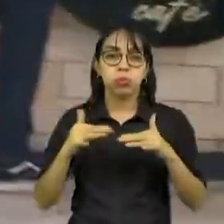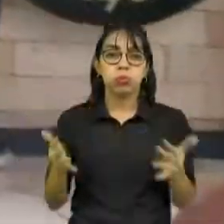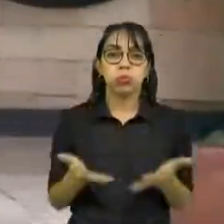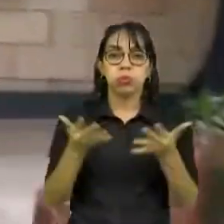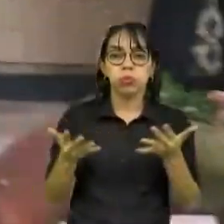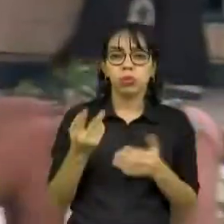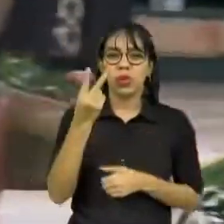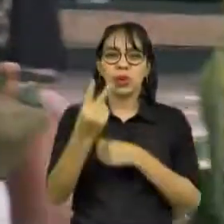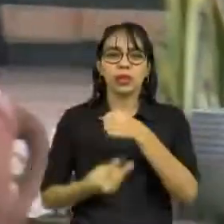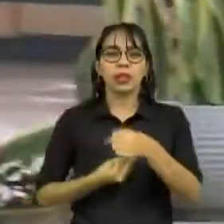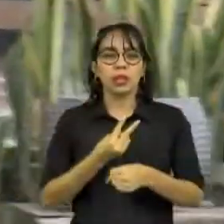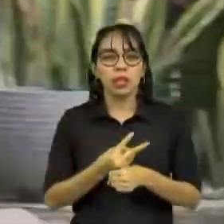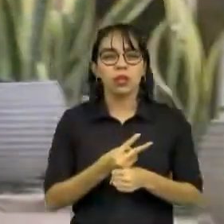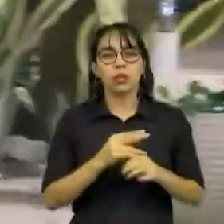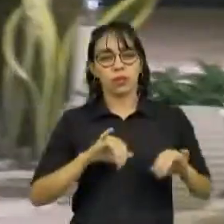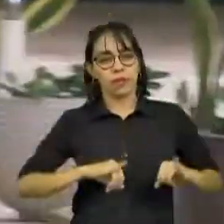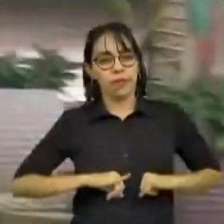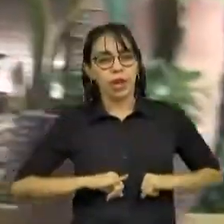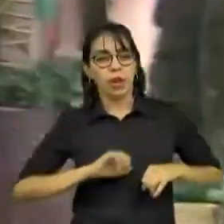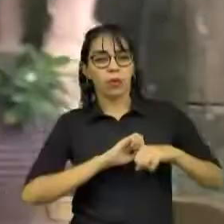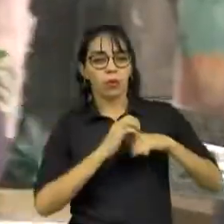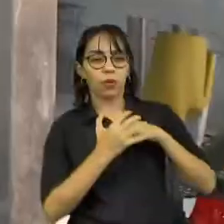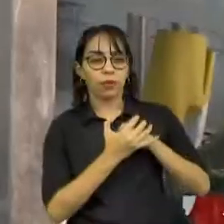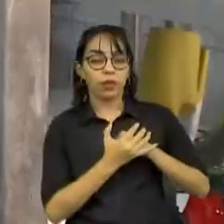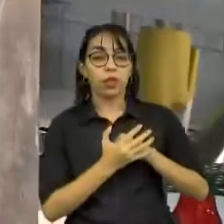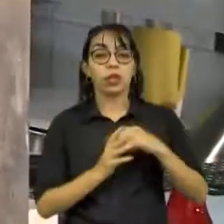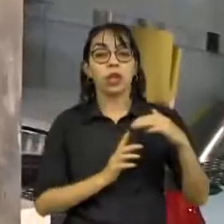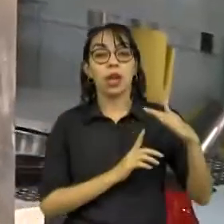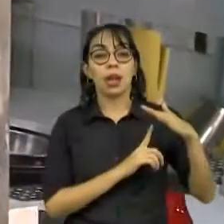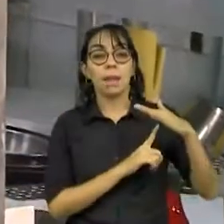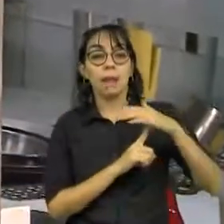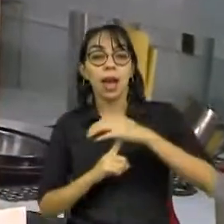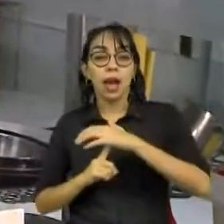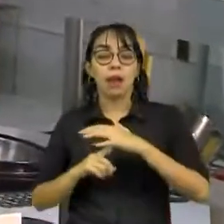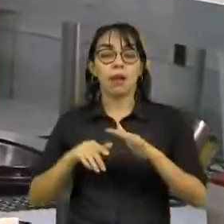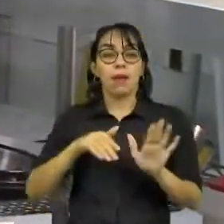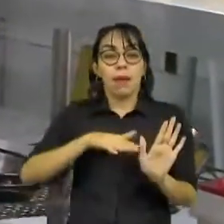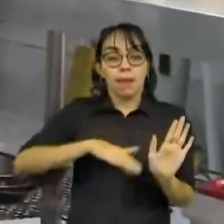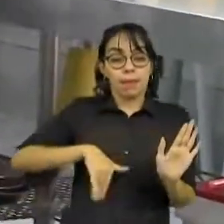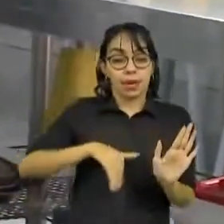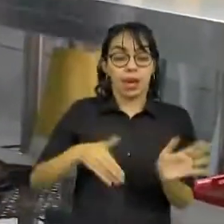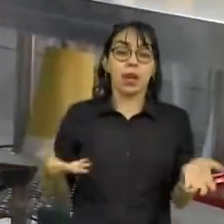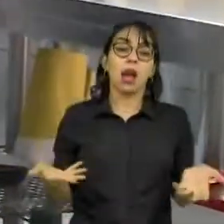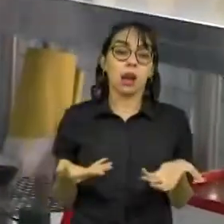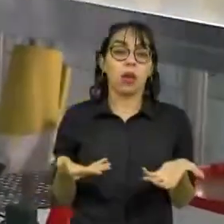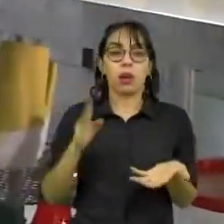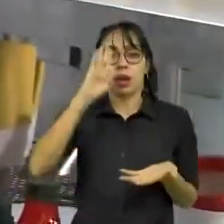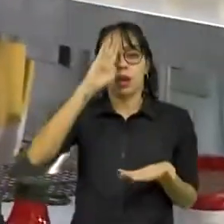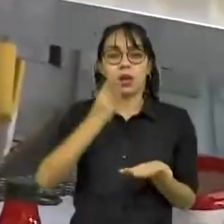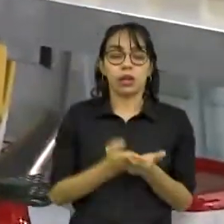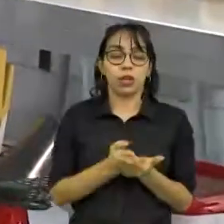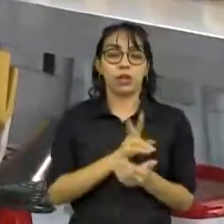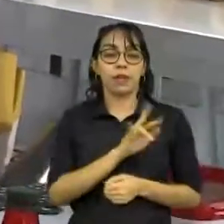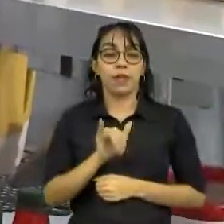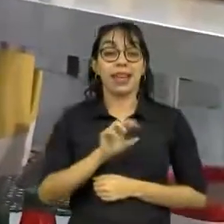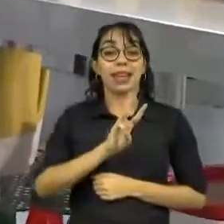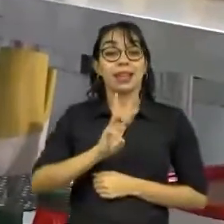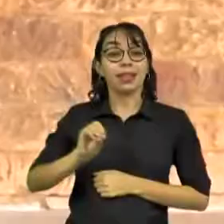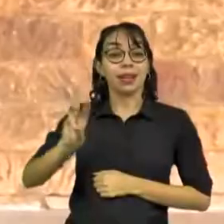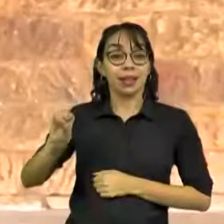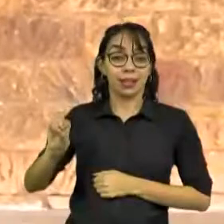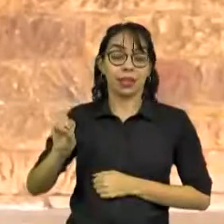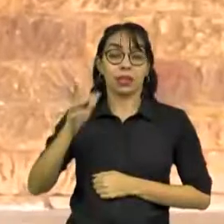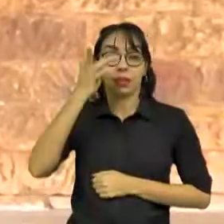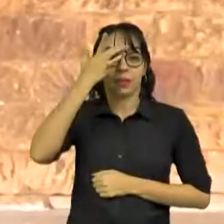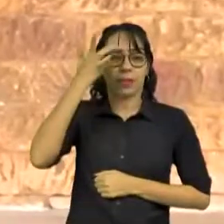com as consequências da pandemia é o das barracas de praia, que neste período espera contratar até 300 funcionários de forma temporária.